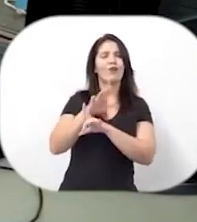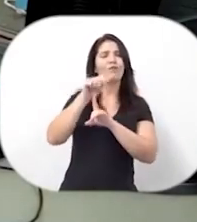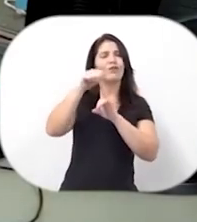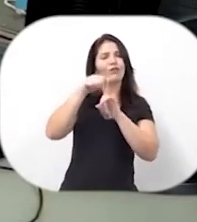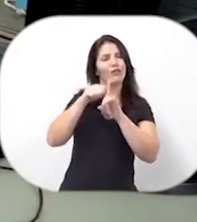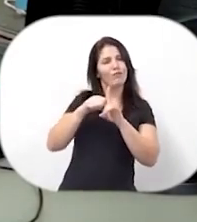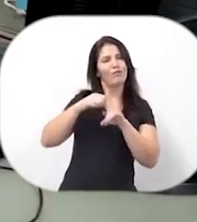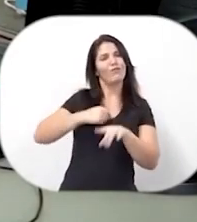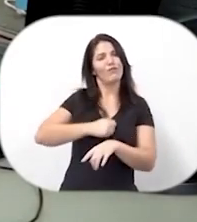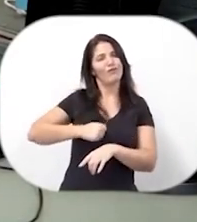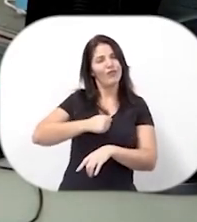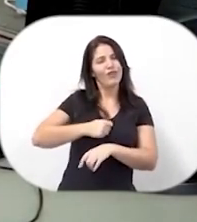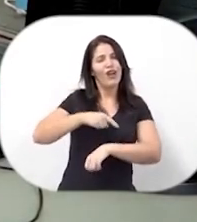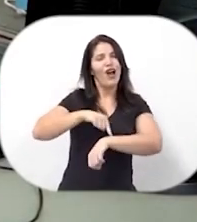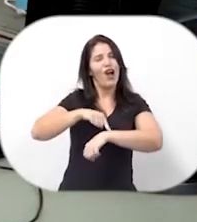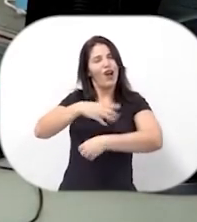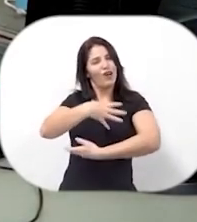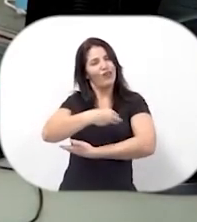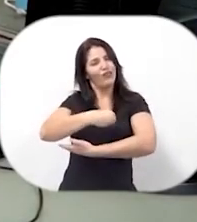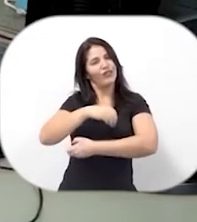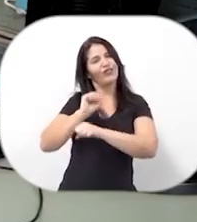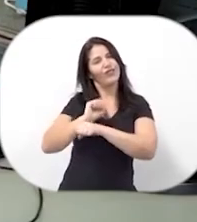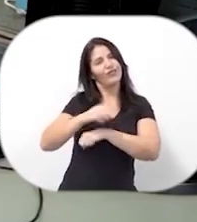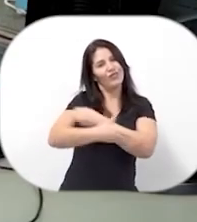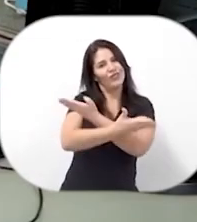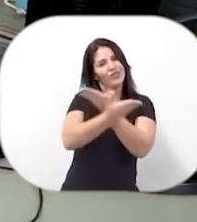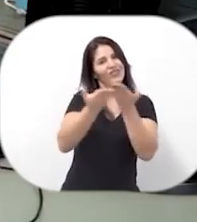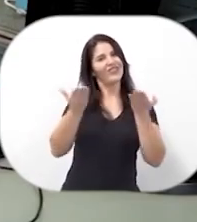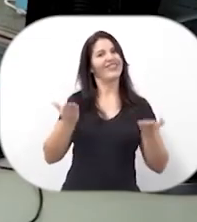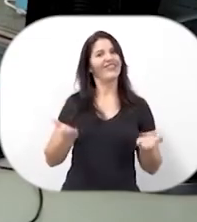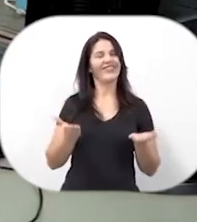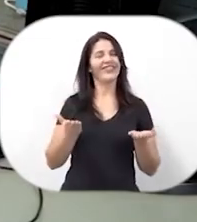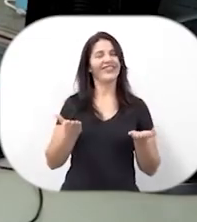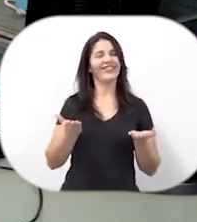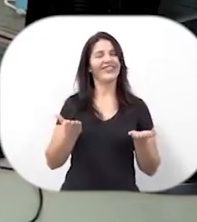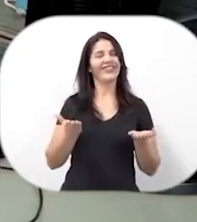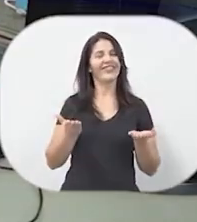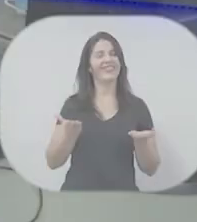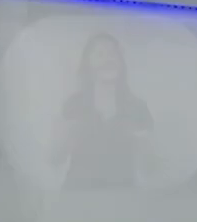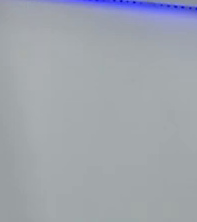mês tão lindo que será a Hora do Mamaço. Aguardamos todas vocês!